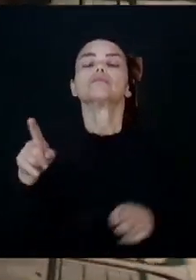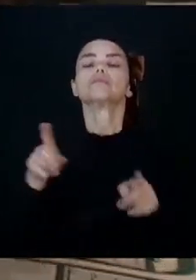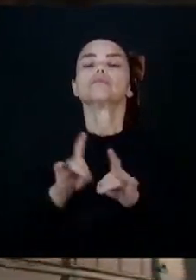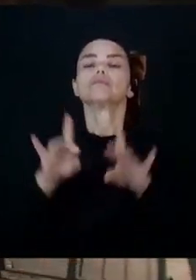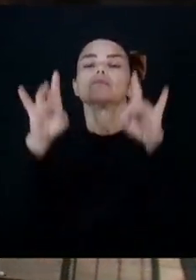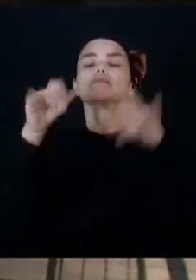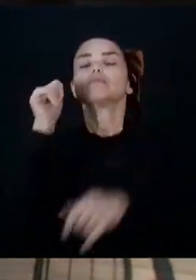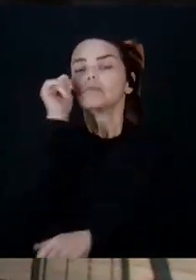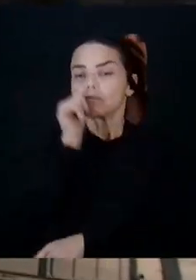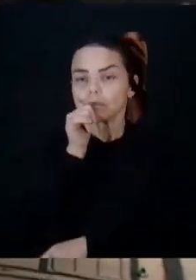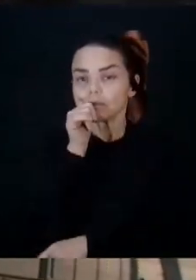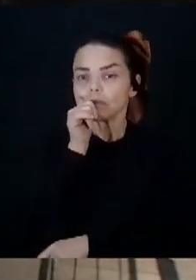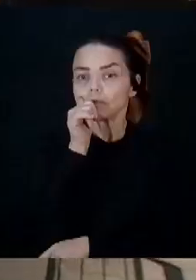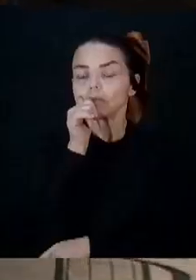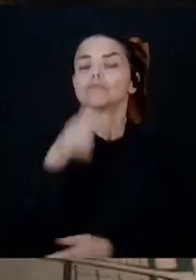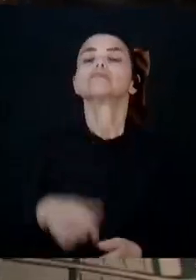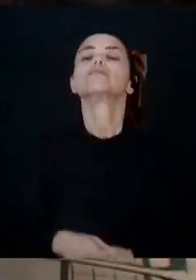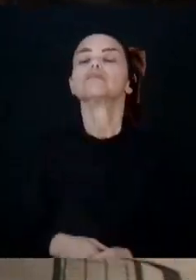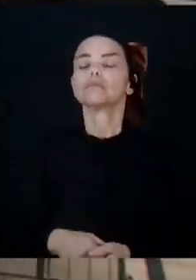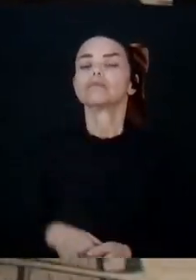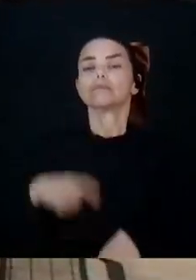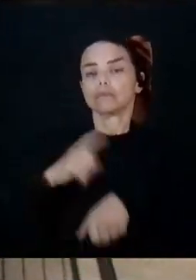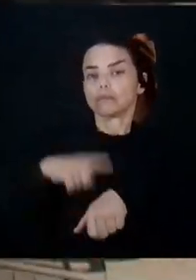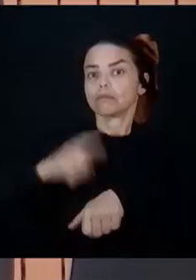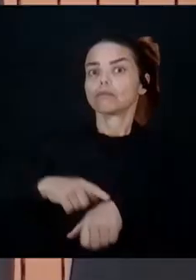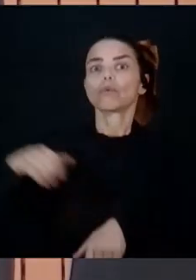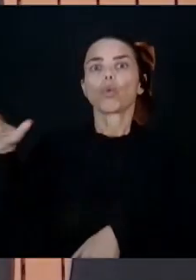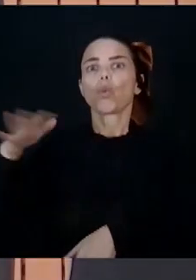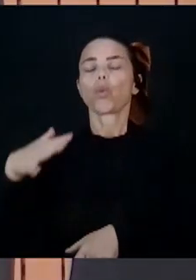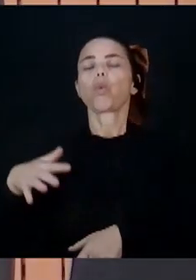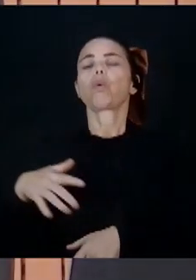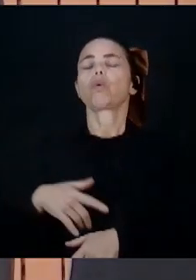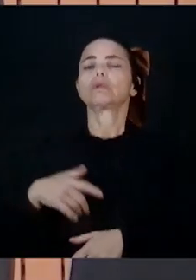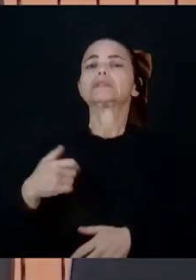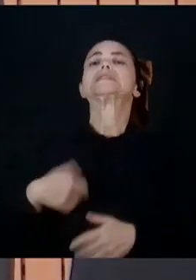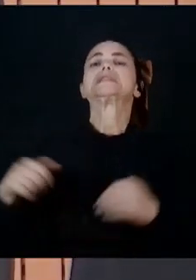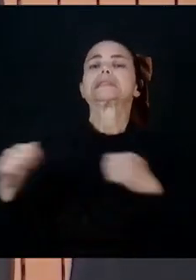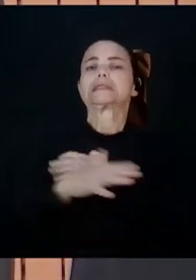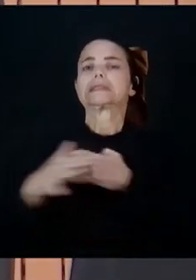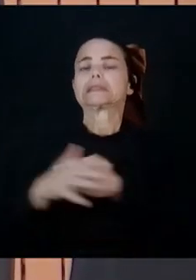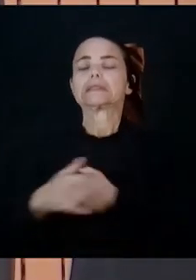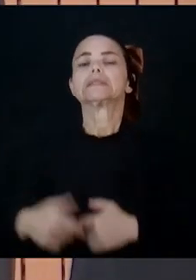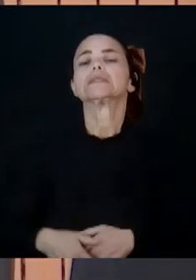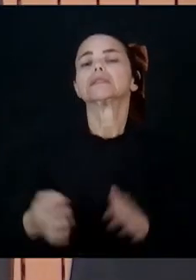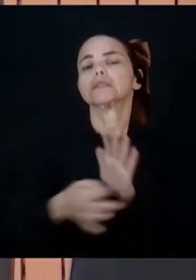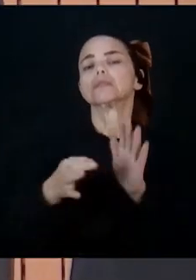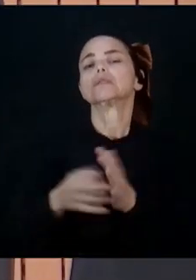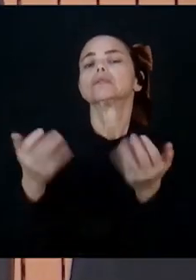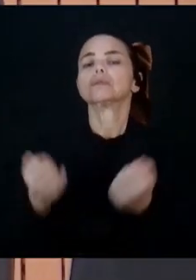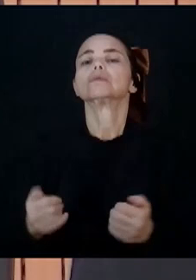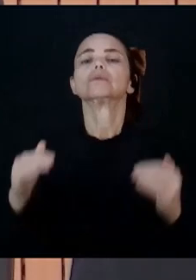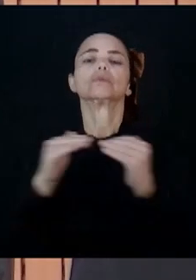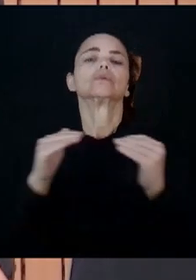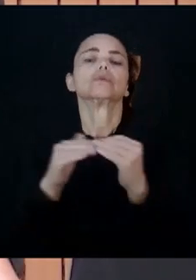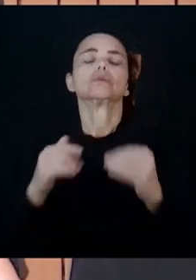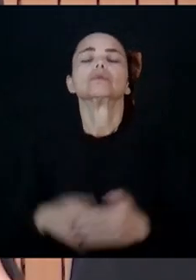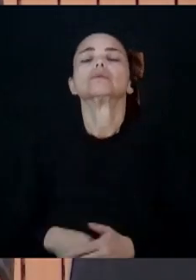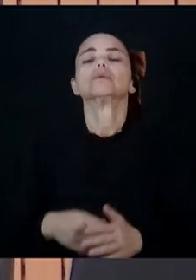para mulheres nos horários de maior movimento. Exaramos o parecer favorável ao projeto